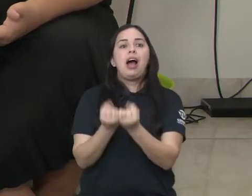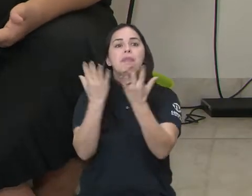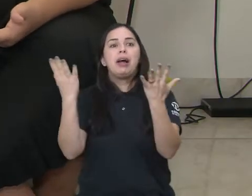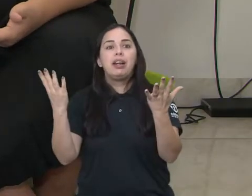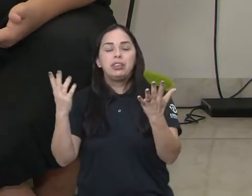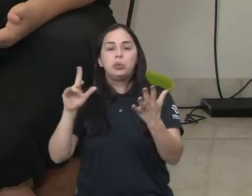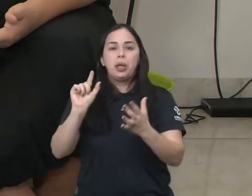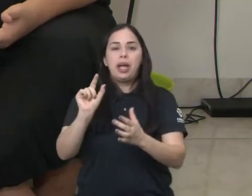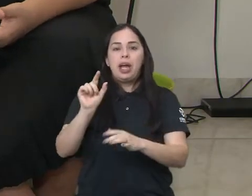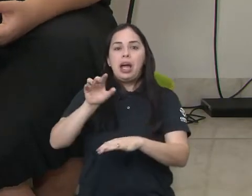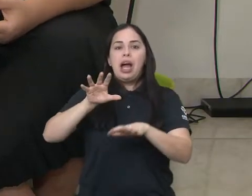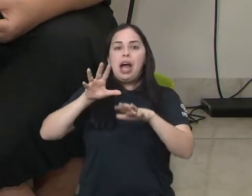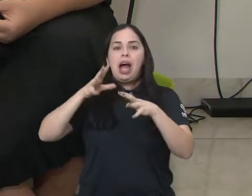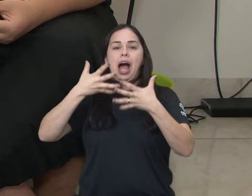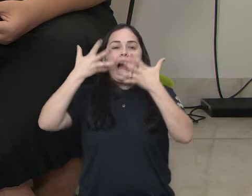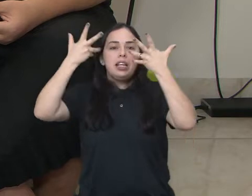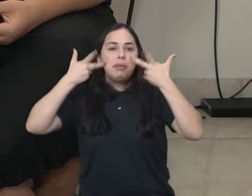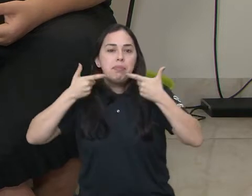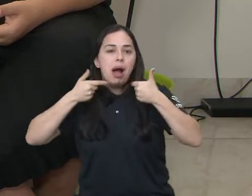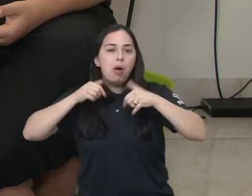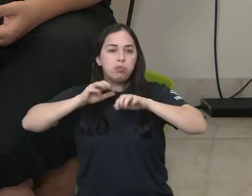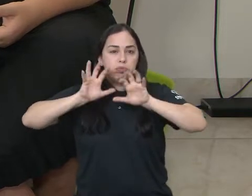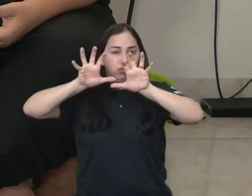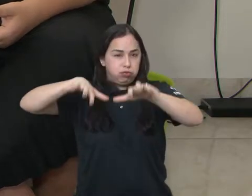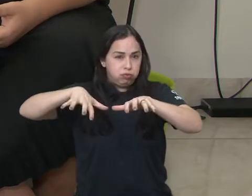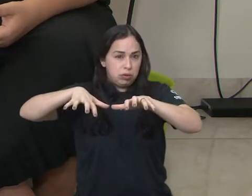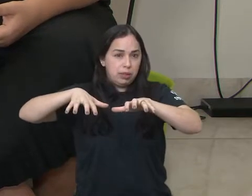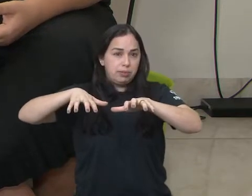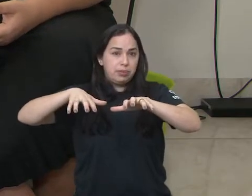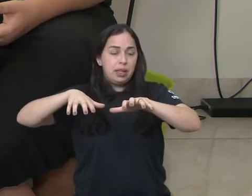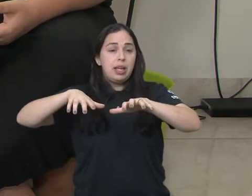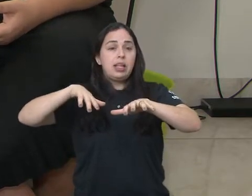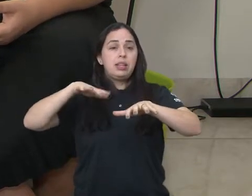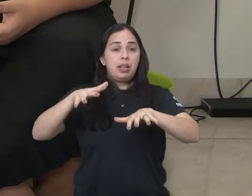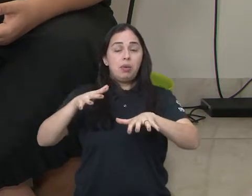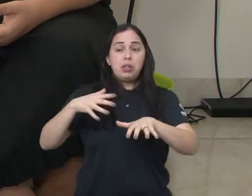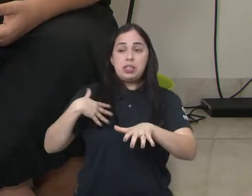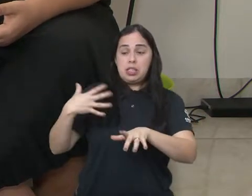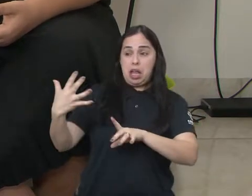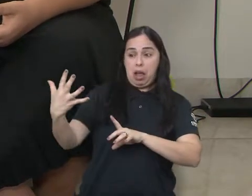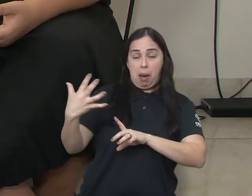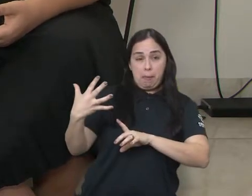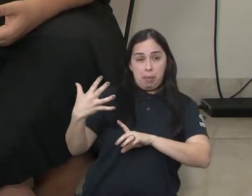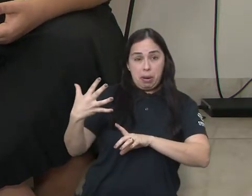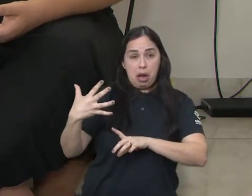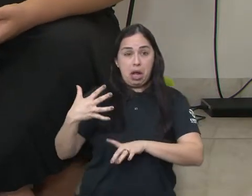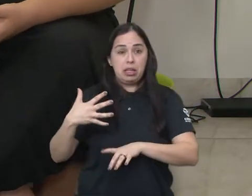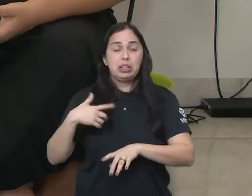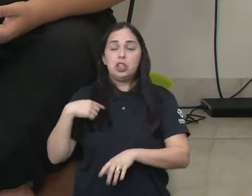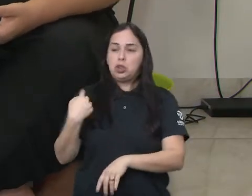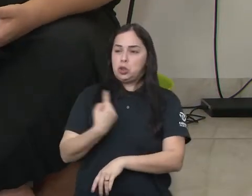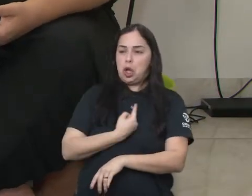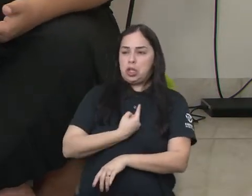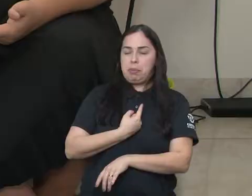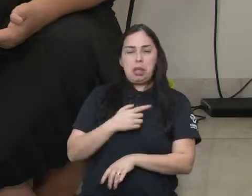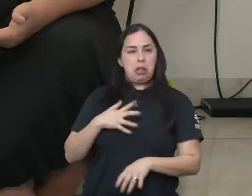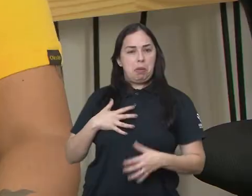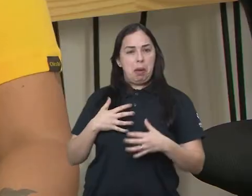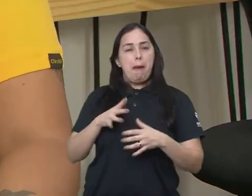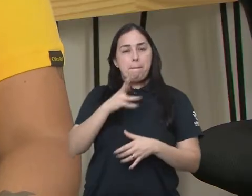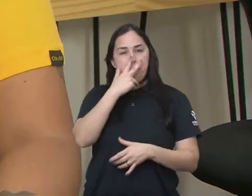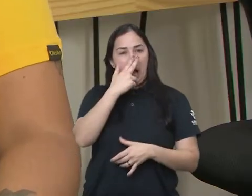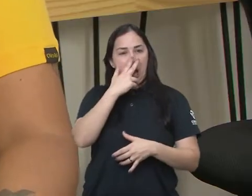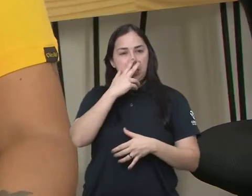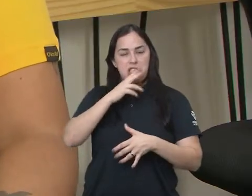animais selvagens e tal. Só que aí, quando vem um animal selvagem e coloca a gente em ameaça, a gente também solta o nosso lado